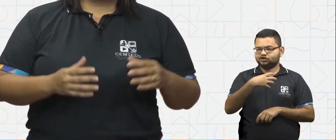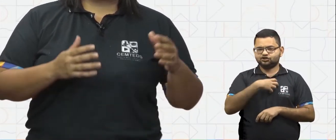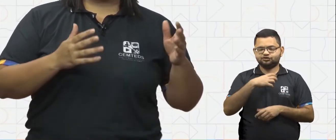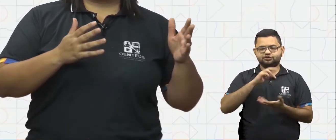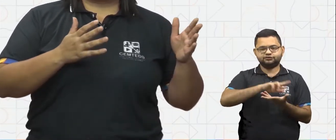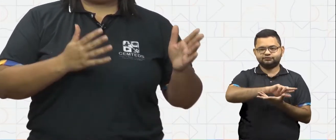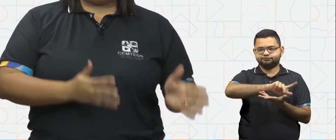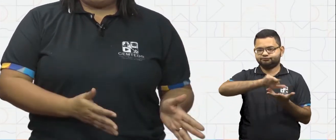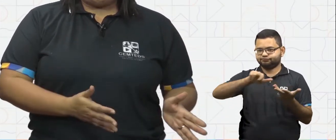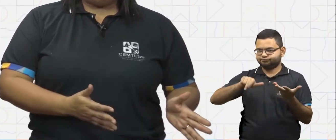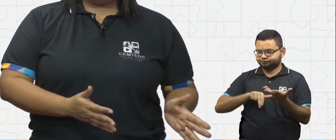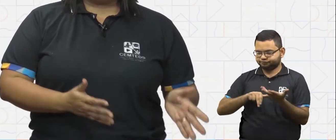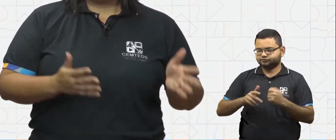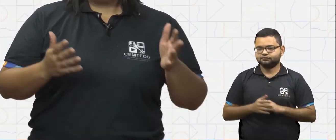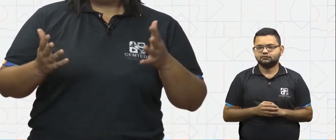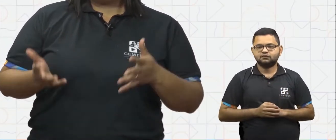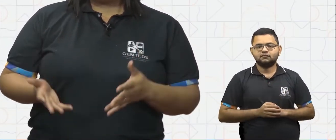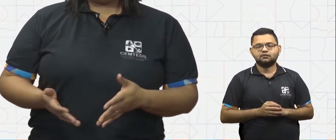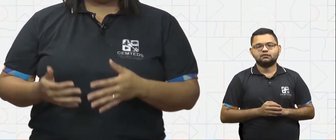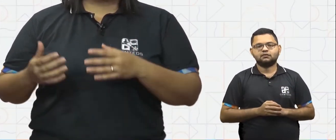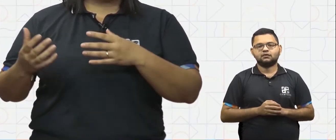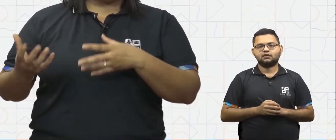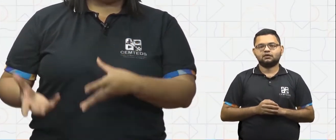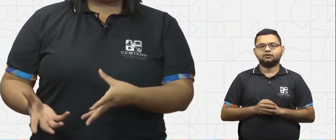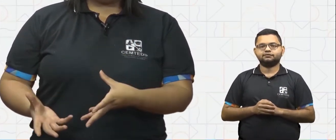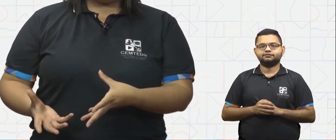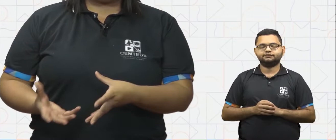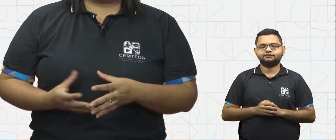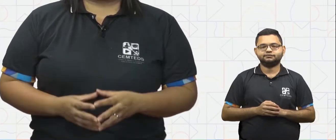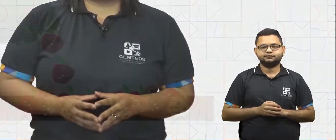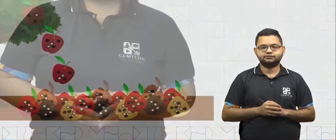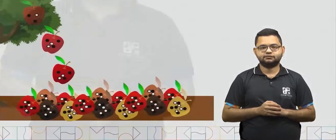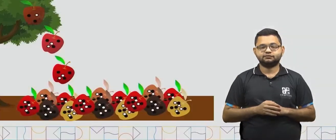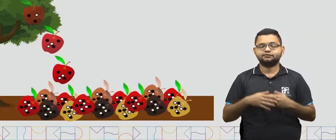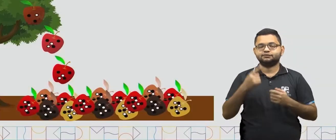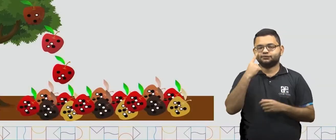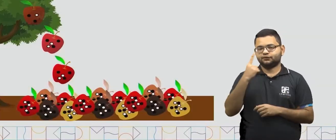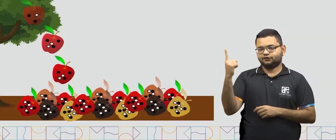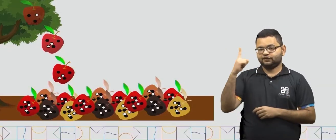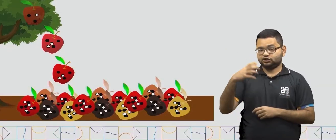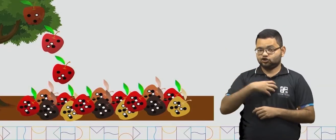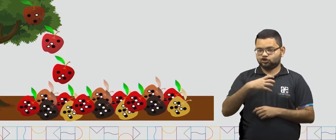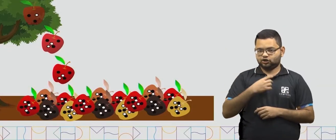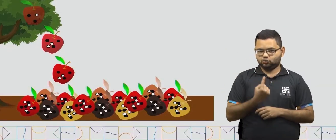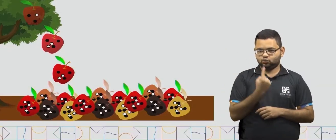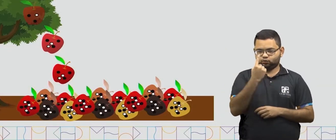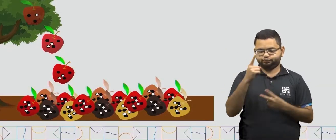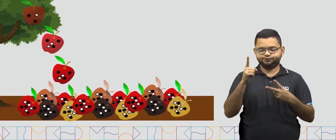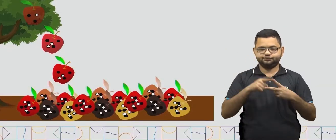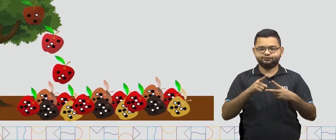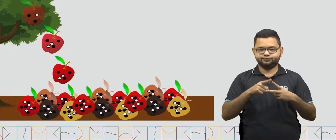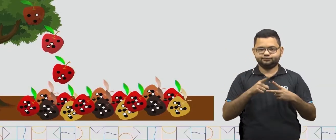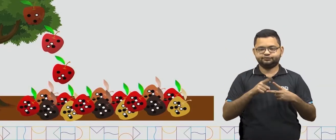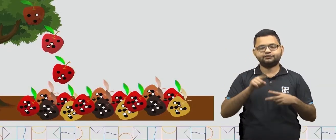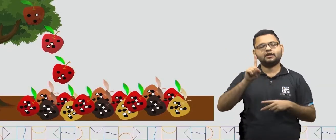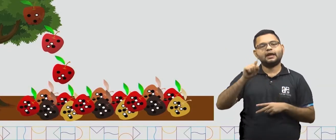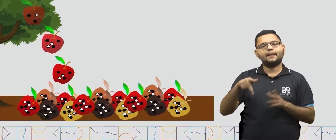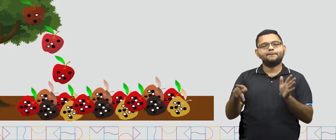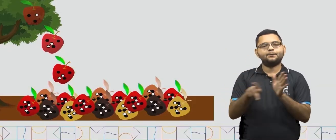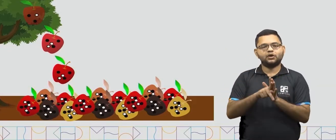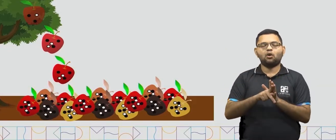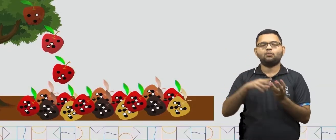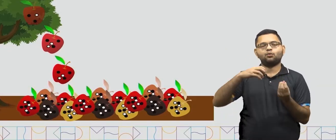modos, como saprófago, ou até mesmo parasitas. Fungos saprófagos são aqueles que se alimentam de